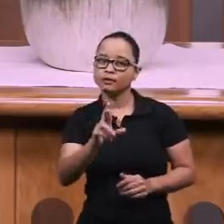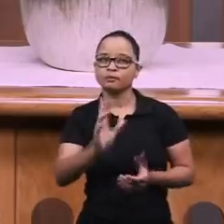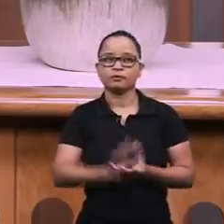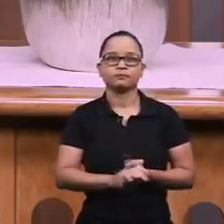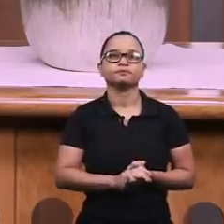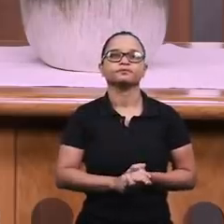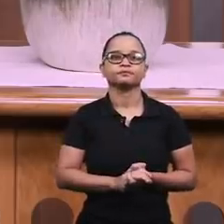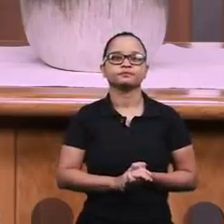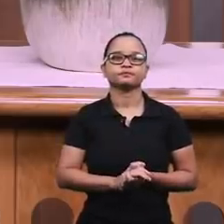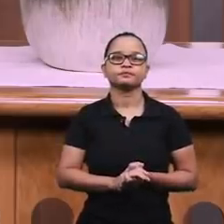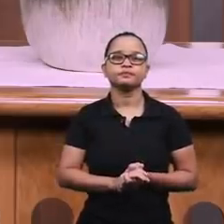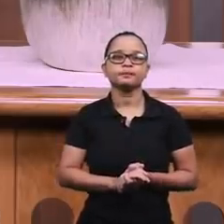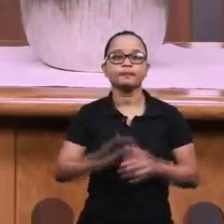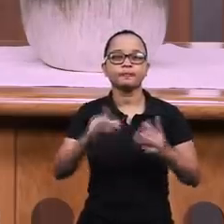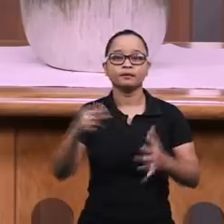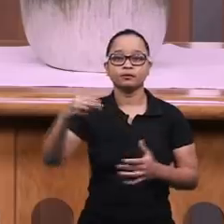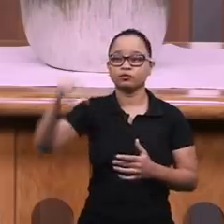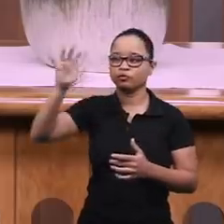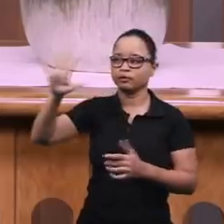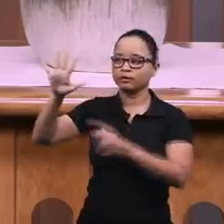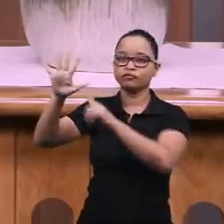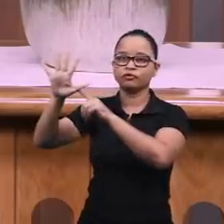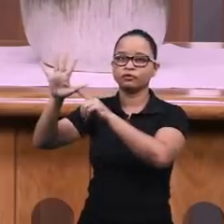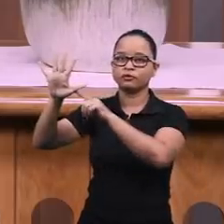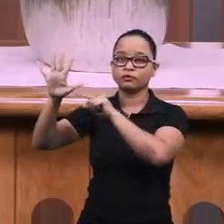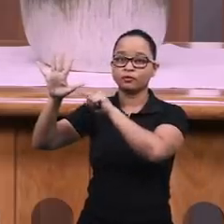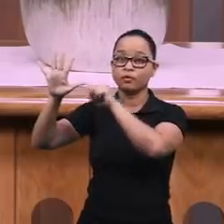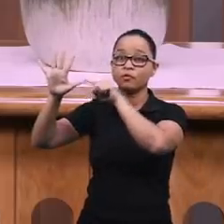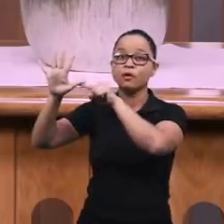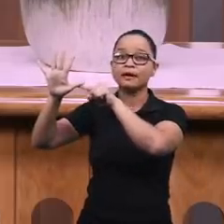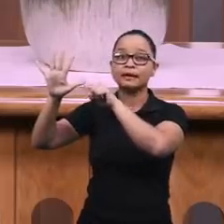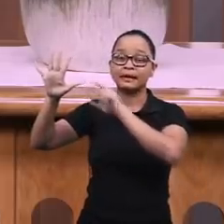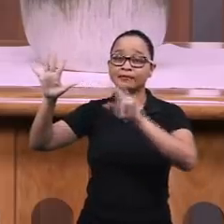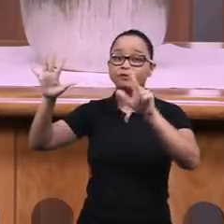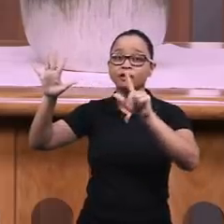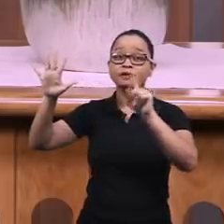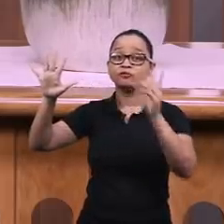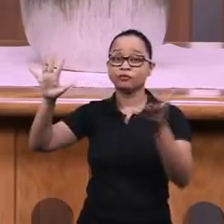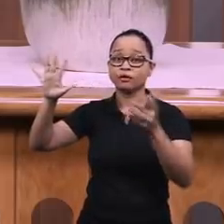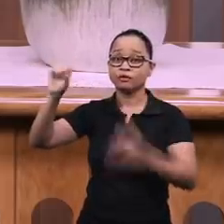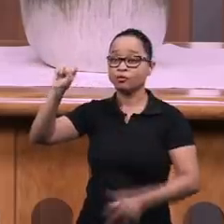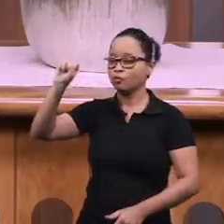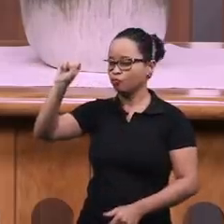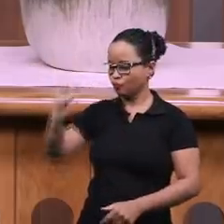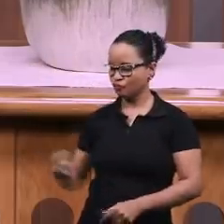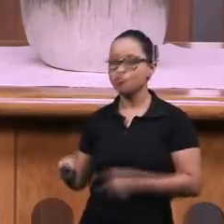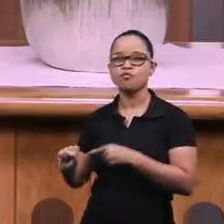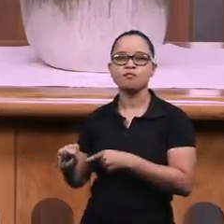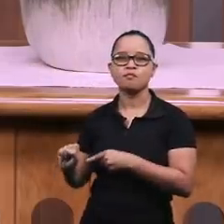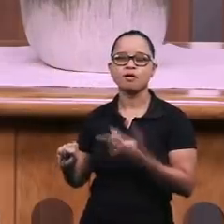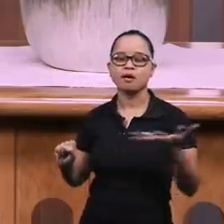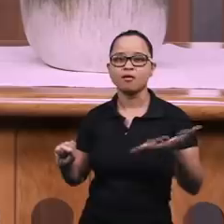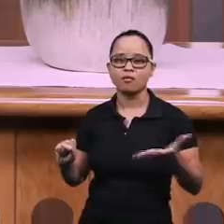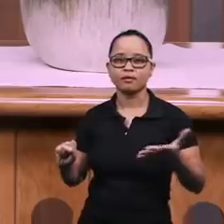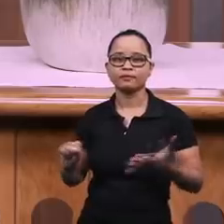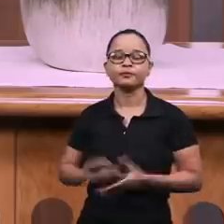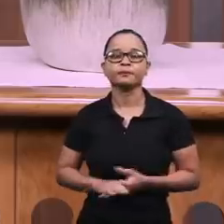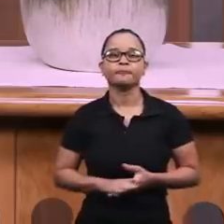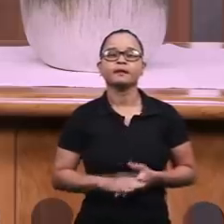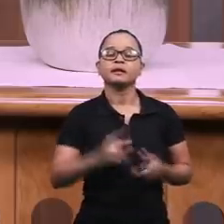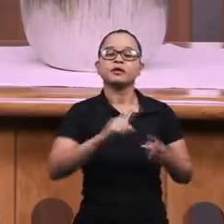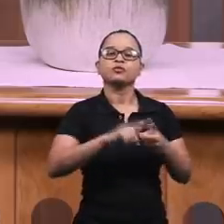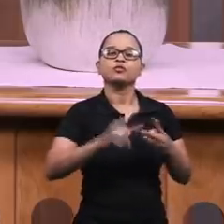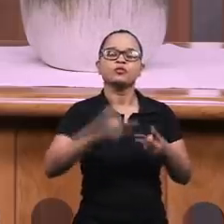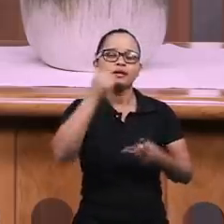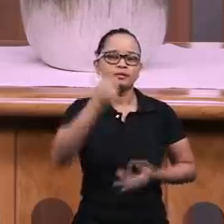resposta no caso e agora nós vamos sair do nordeste do Brasil para a região sul Nós temos aqui a participação de duas irmãs duas